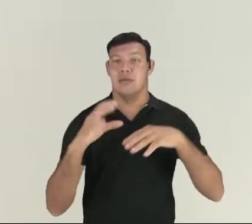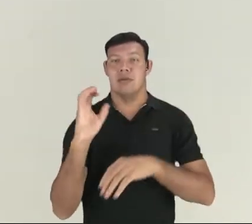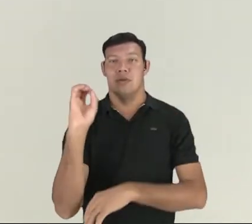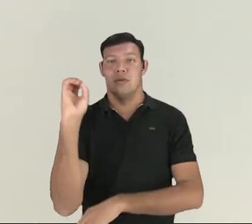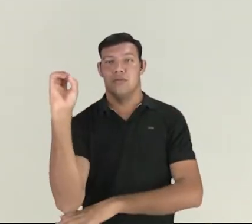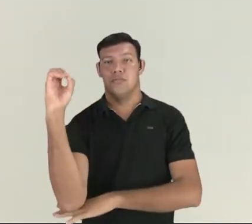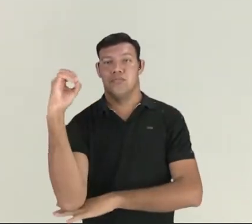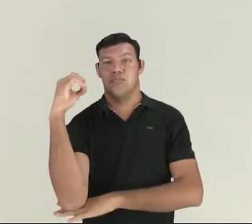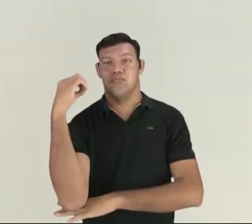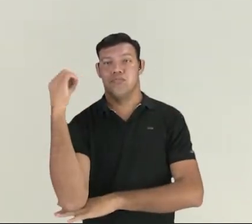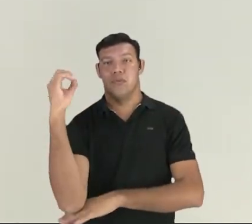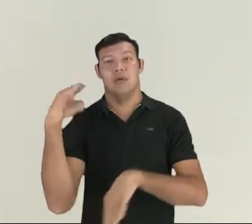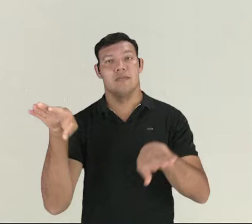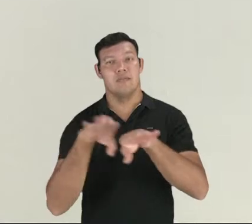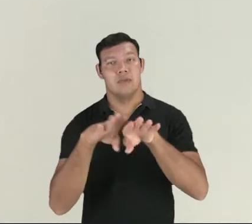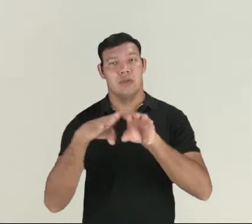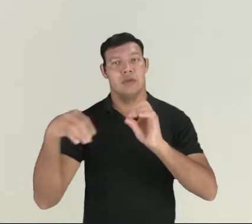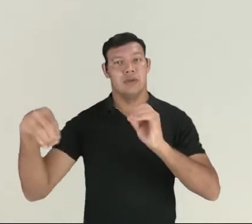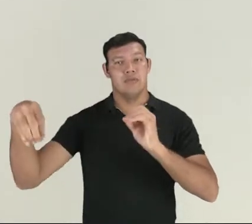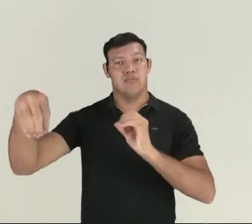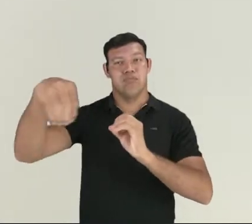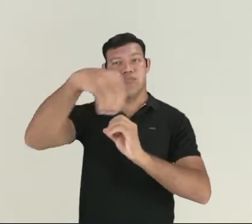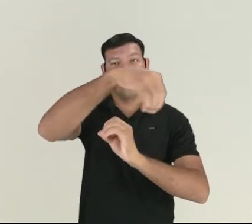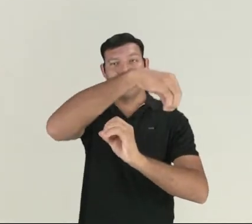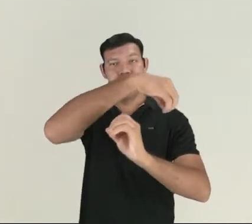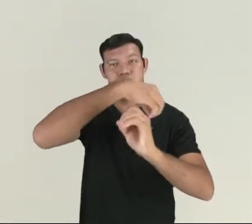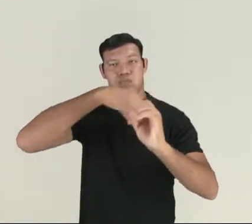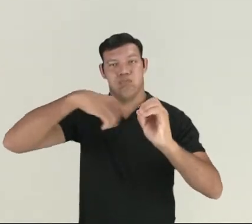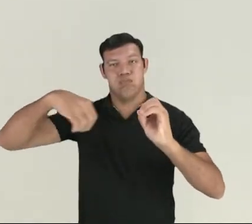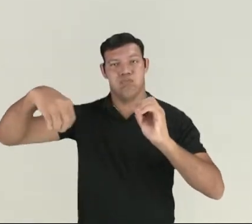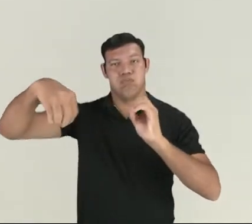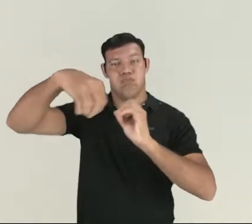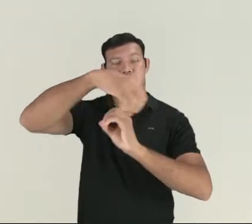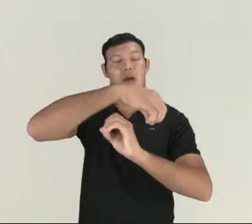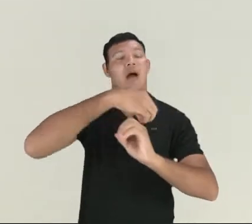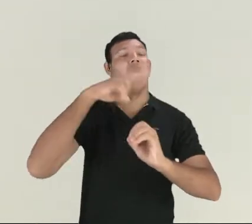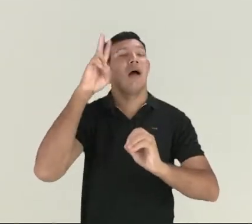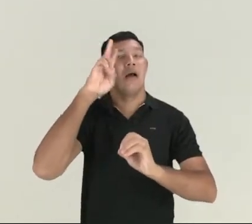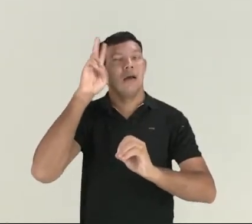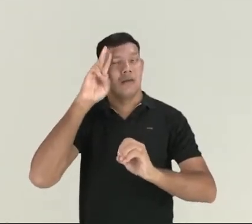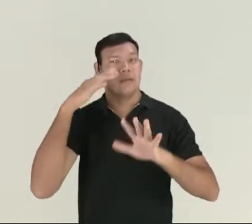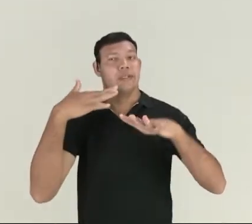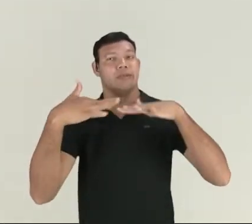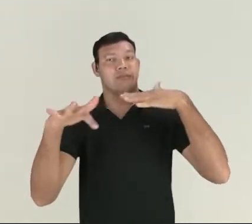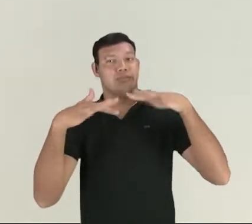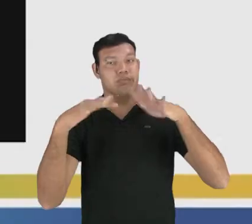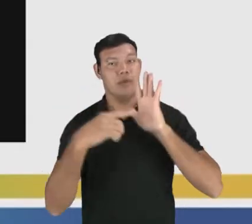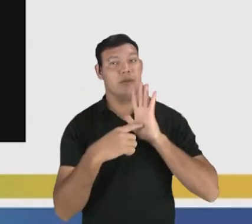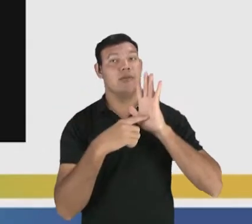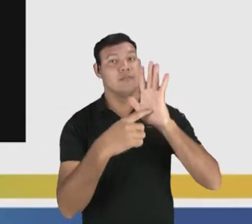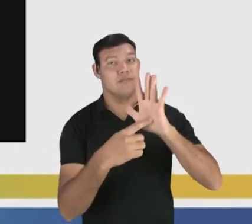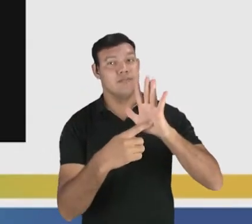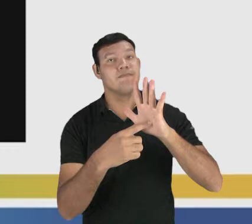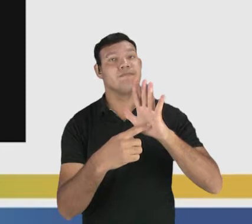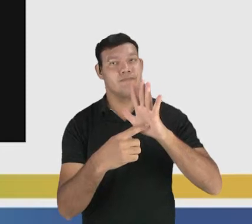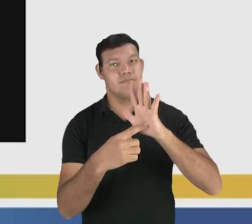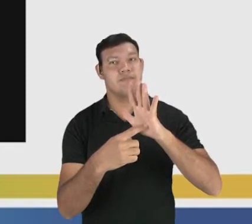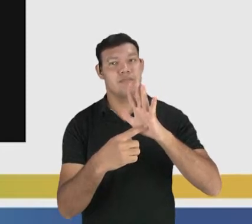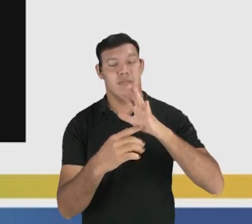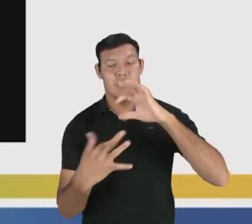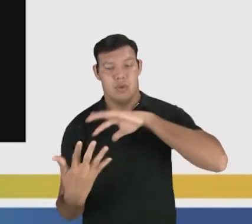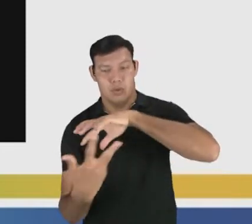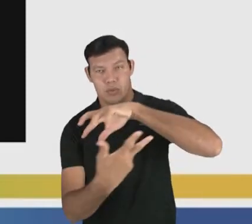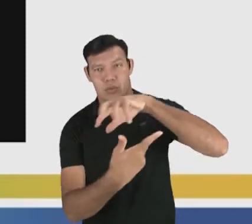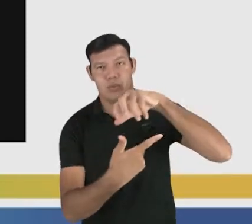rotação e translação, onde a gente vai acabar relembrando que esses movimentos nos mostram que a Terra, assim como